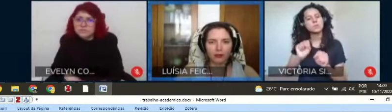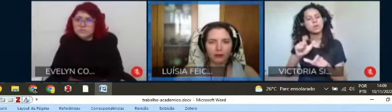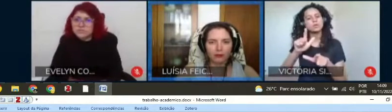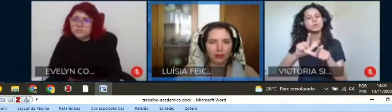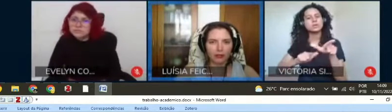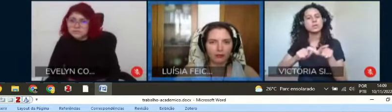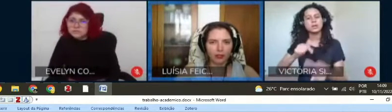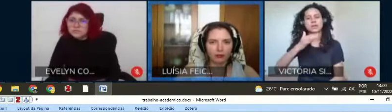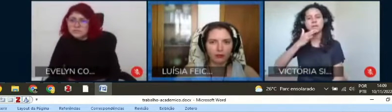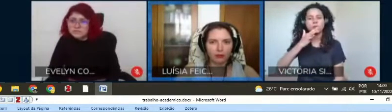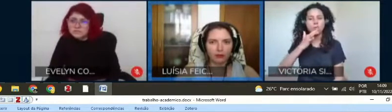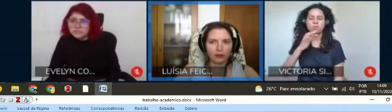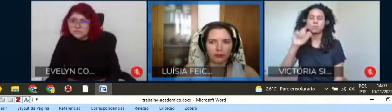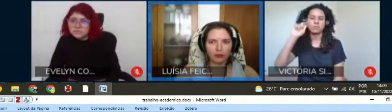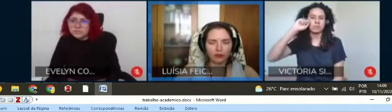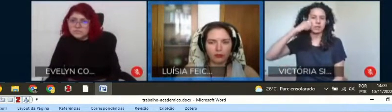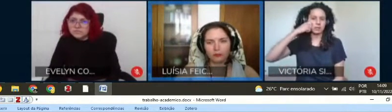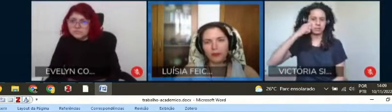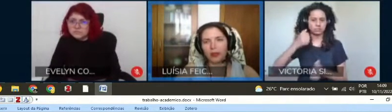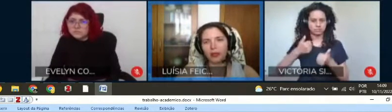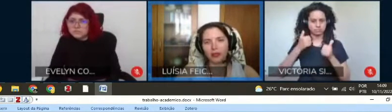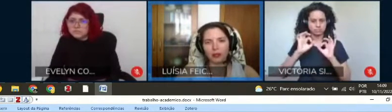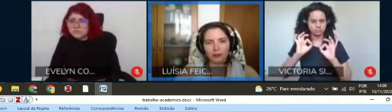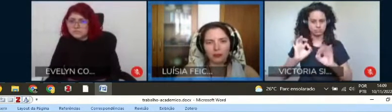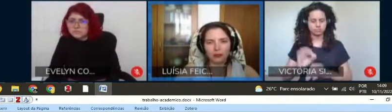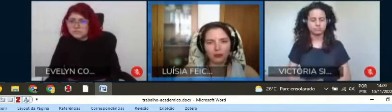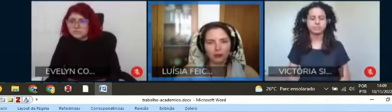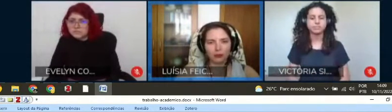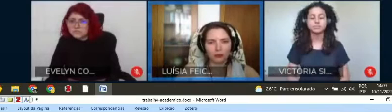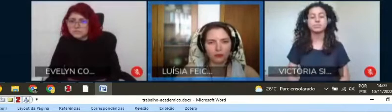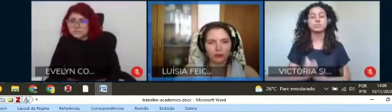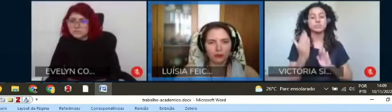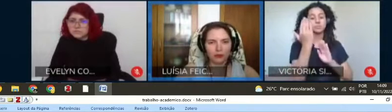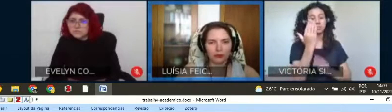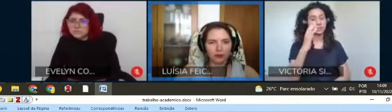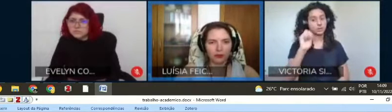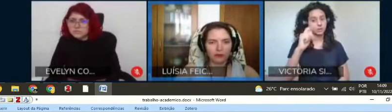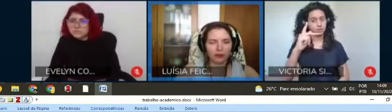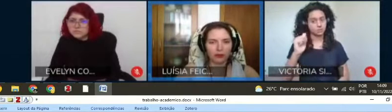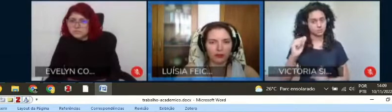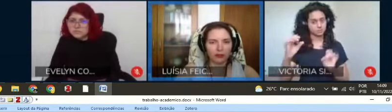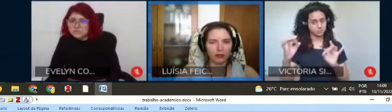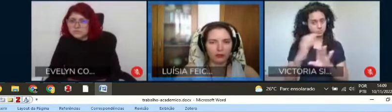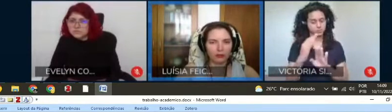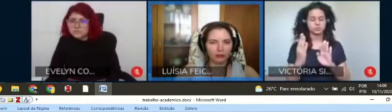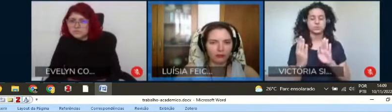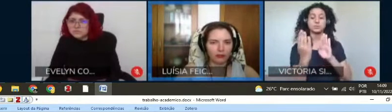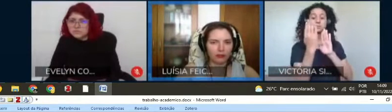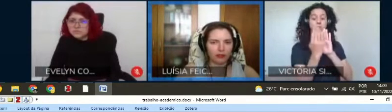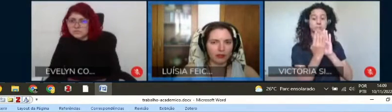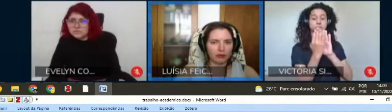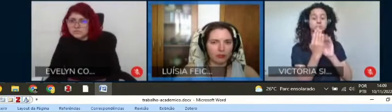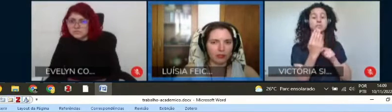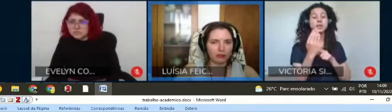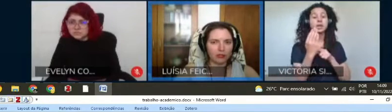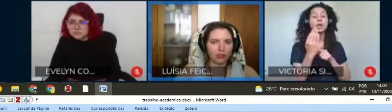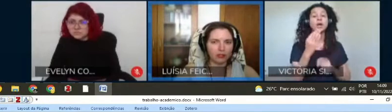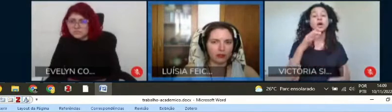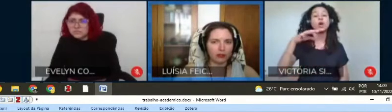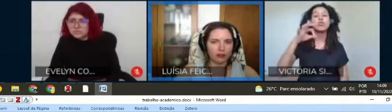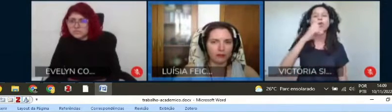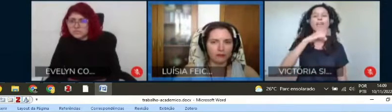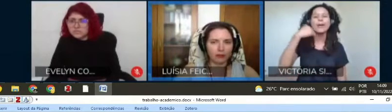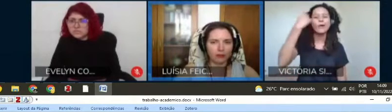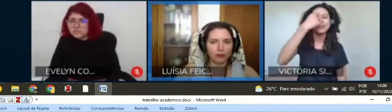Daí agora eu chego na folha de rosto. E a folha de rosto, vocês podem observar agora que eu não fiz nada, eu não